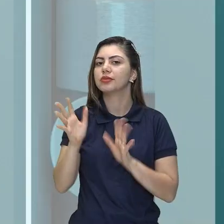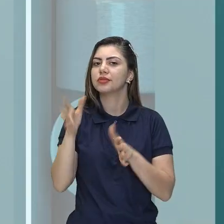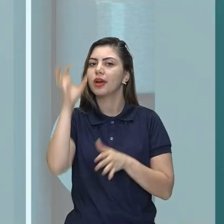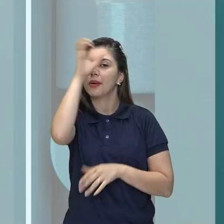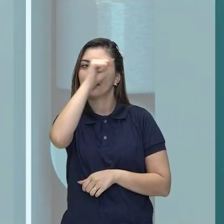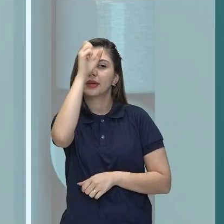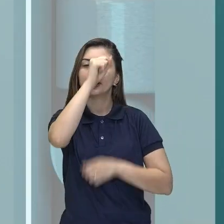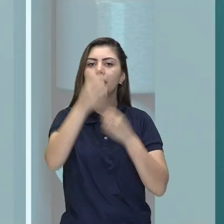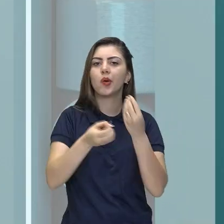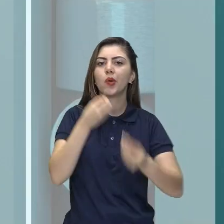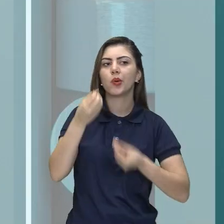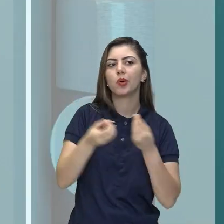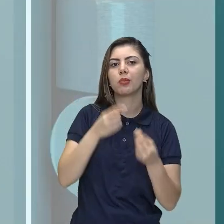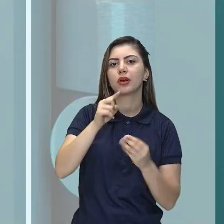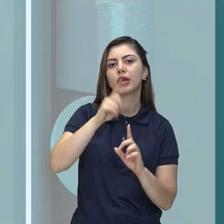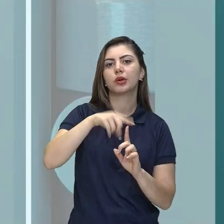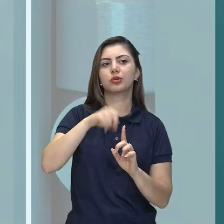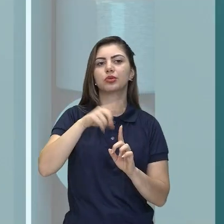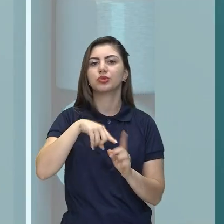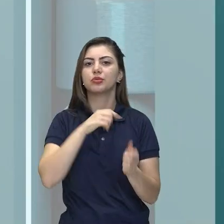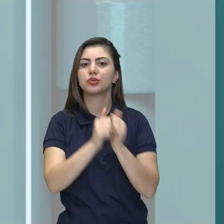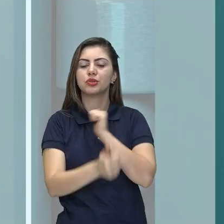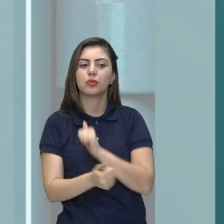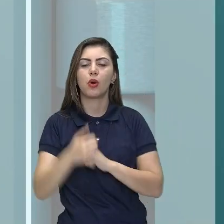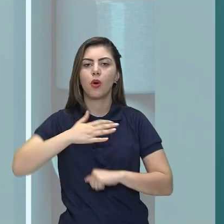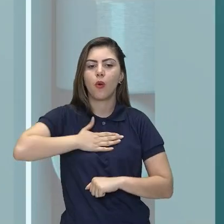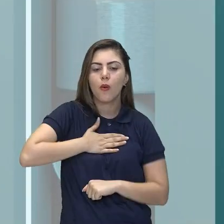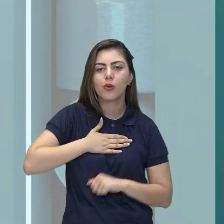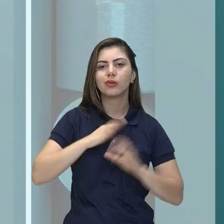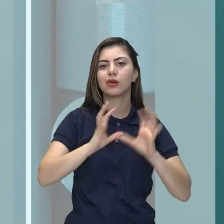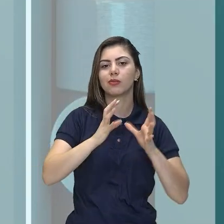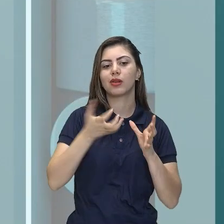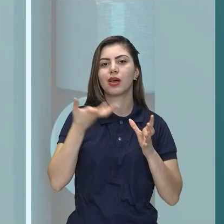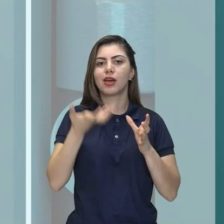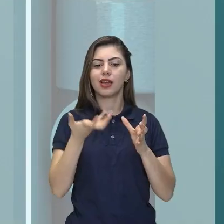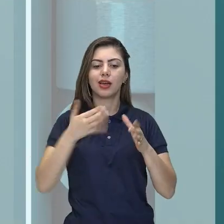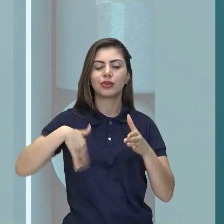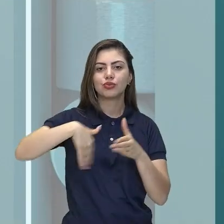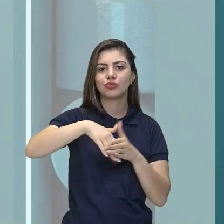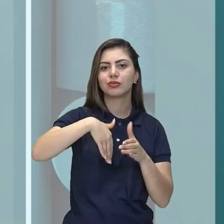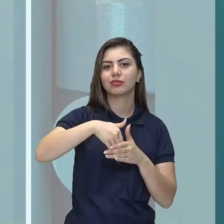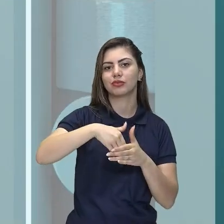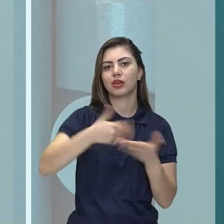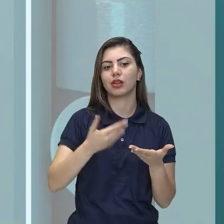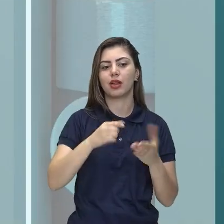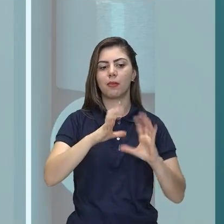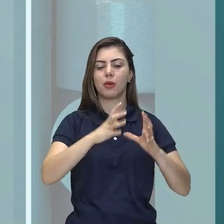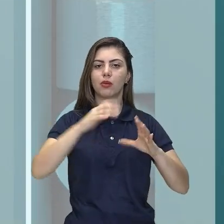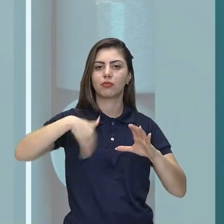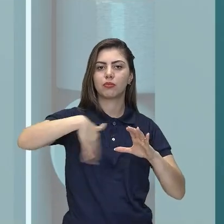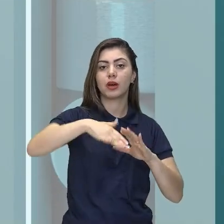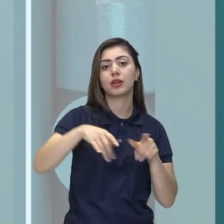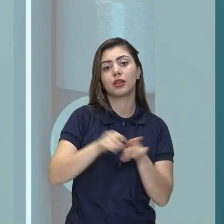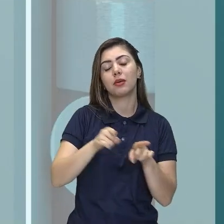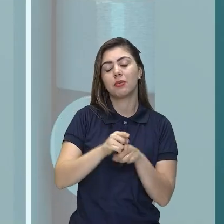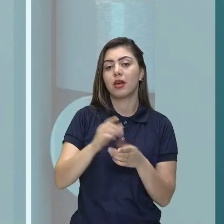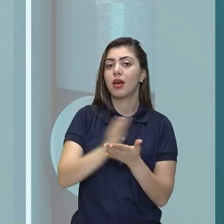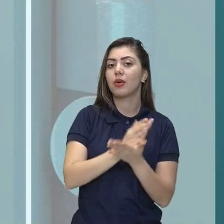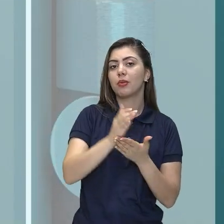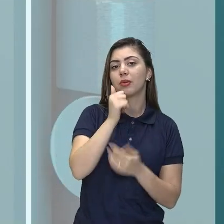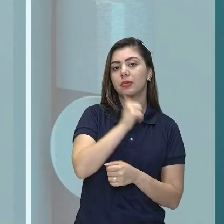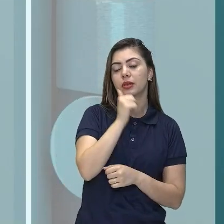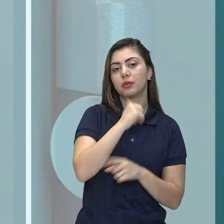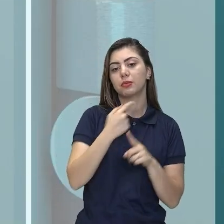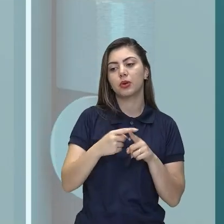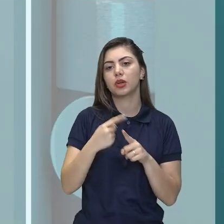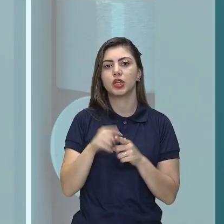aquele encantamento pela bola, querendo chutar a bola. As meninas também, né? Porque futebol não é só coisa